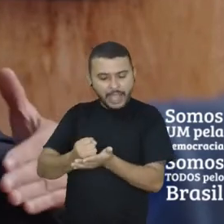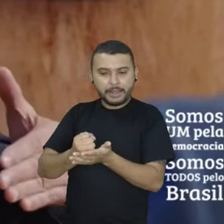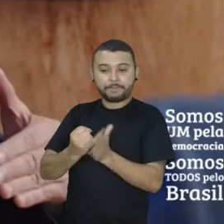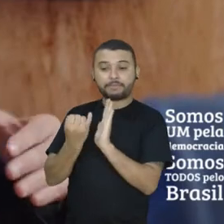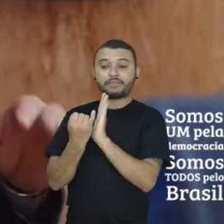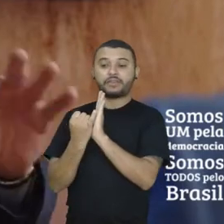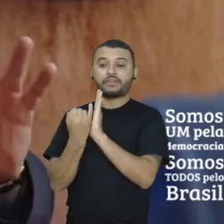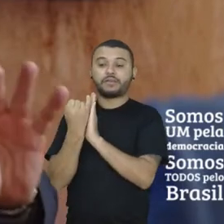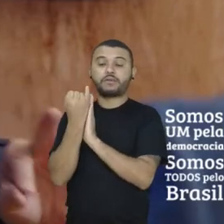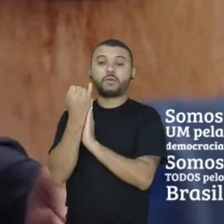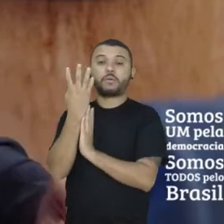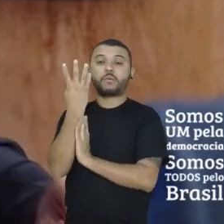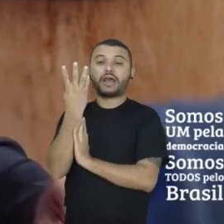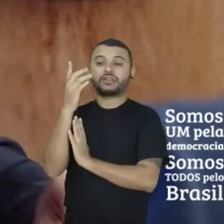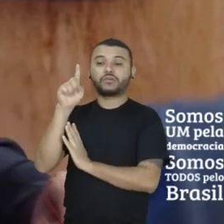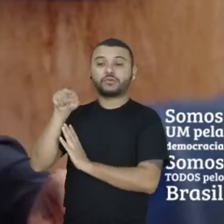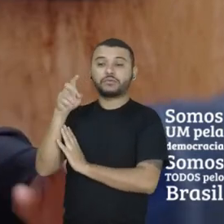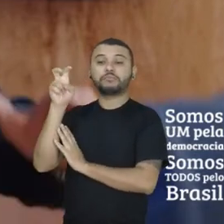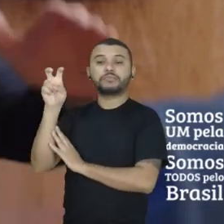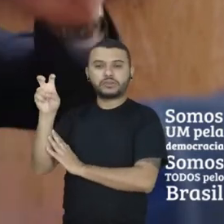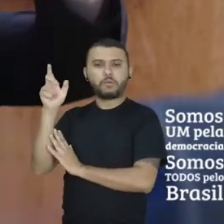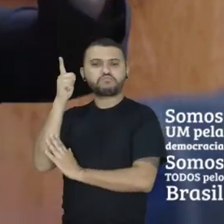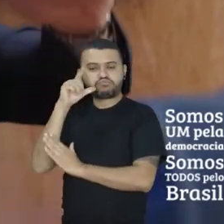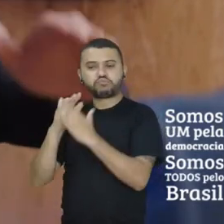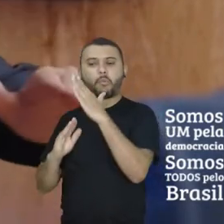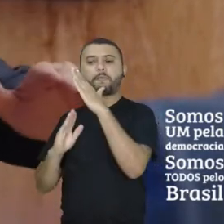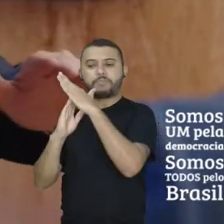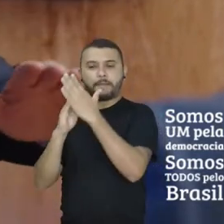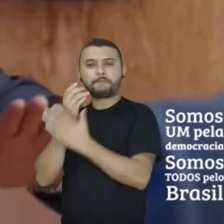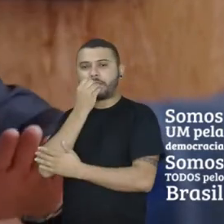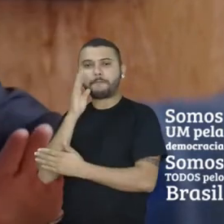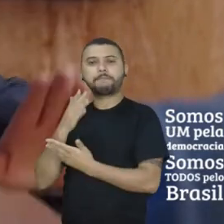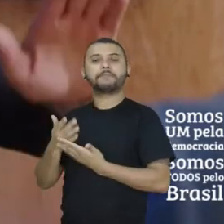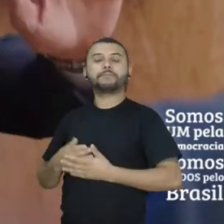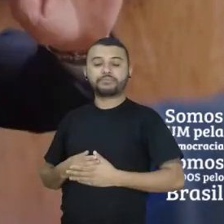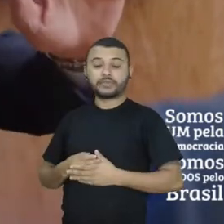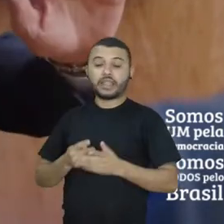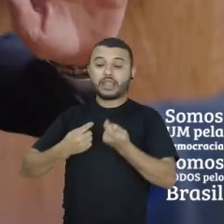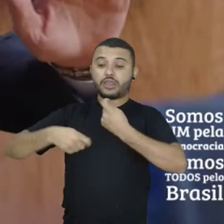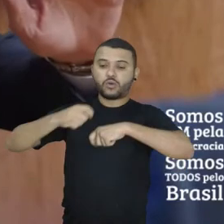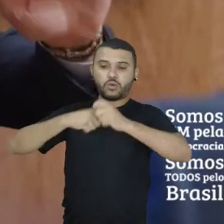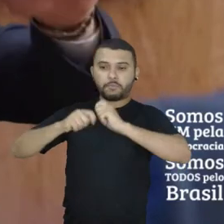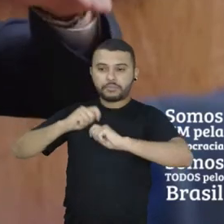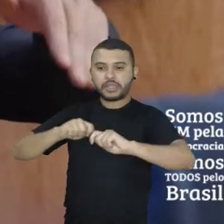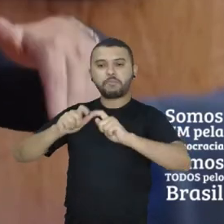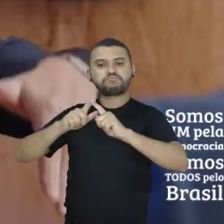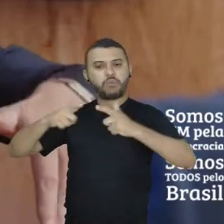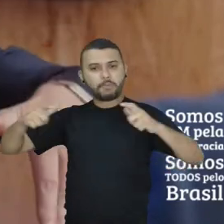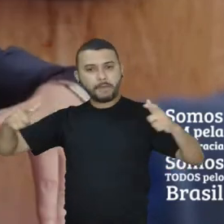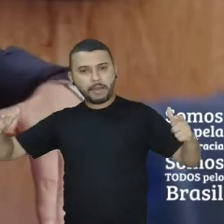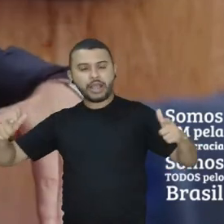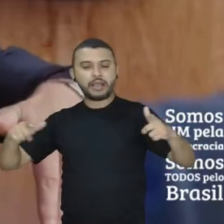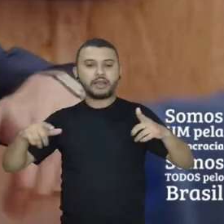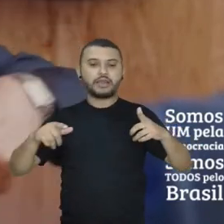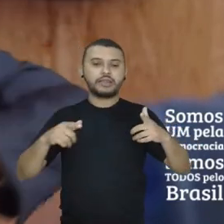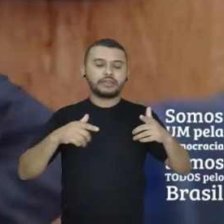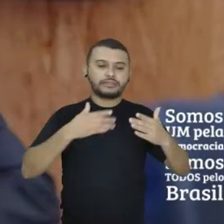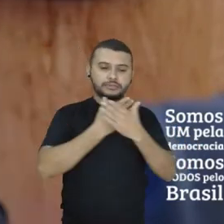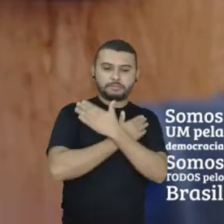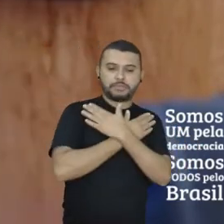inflação 4,5% dentro da meta. A economia deslanchou, o desemprego